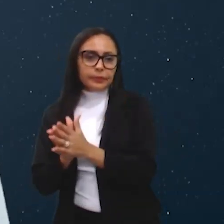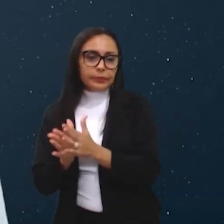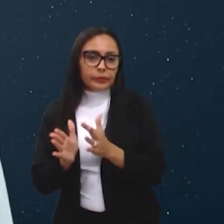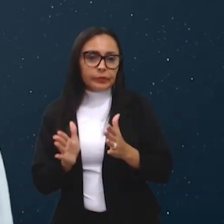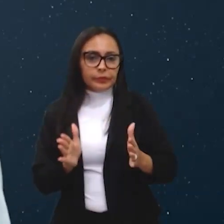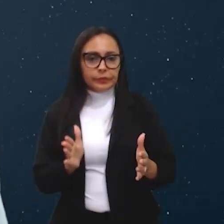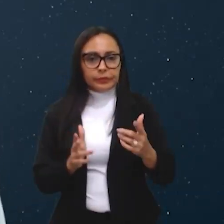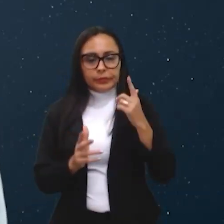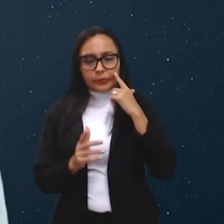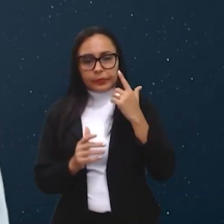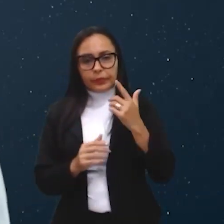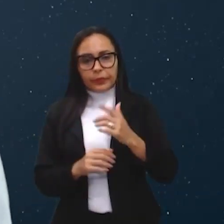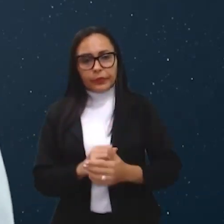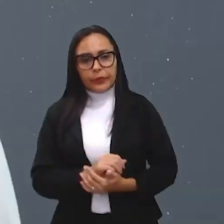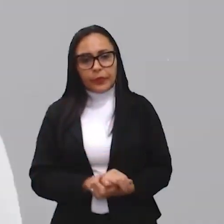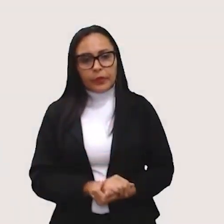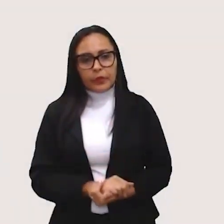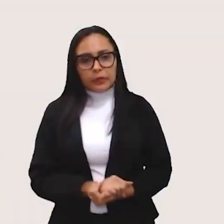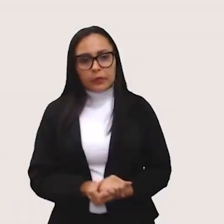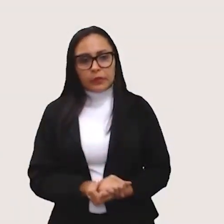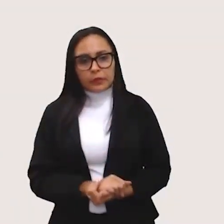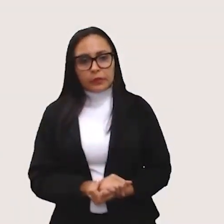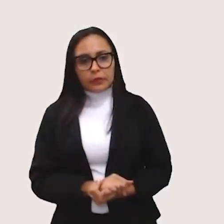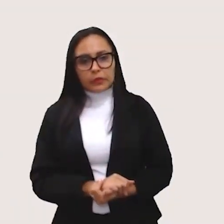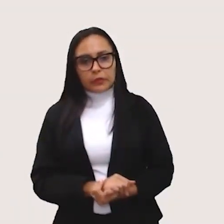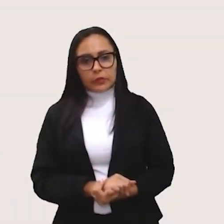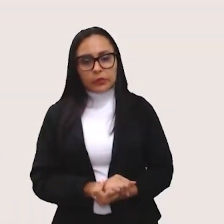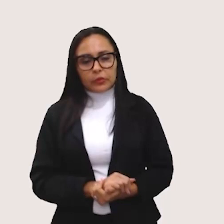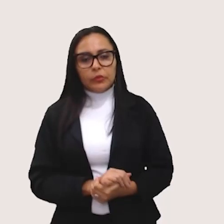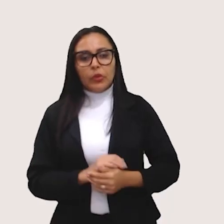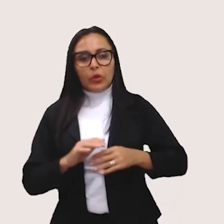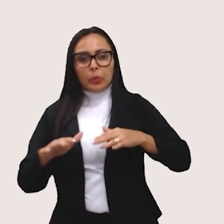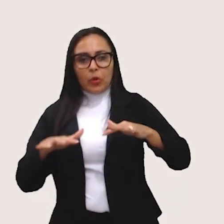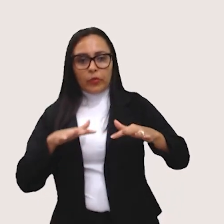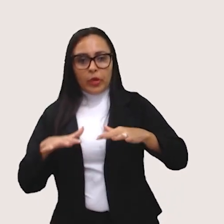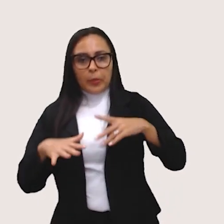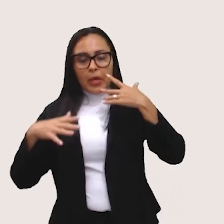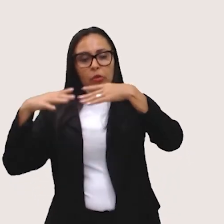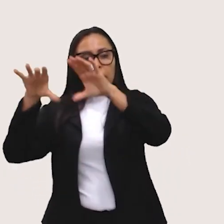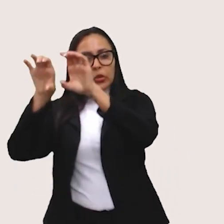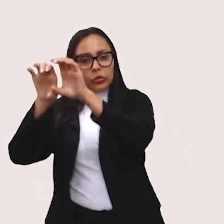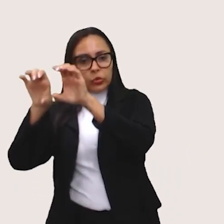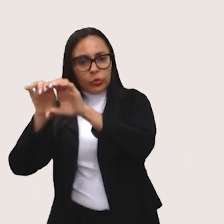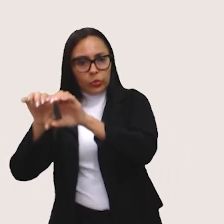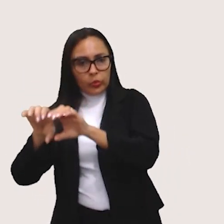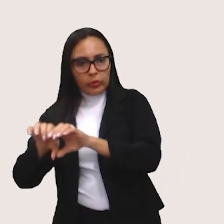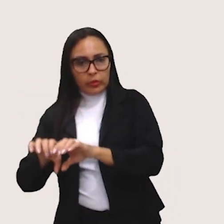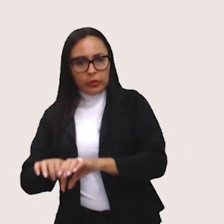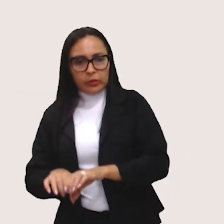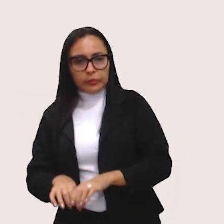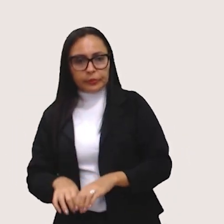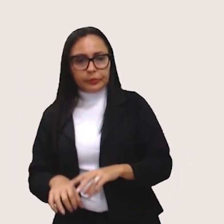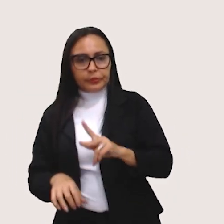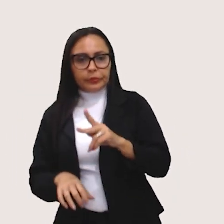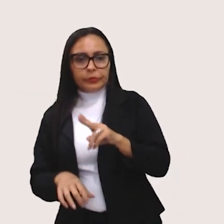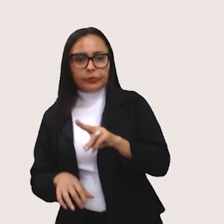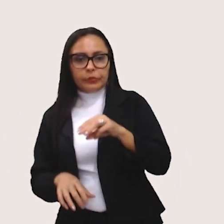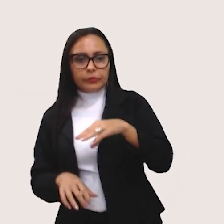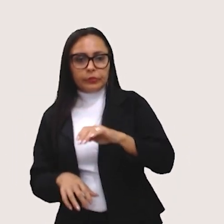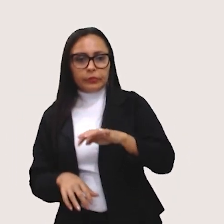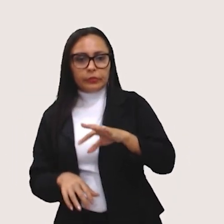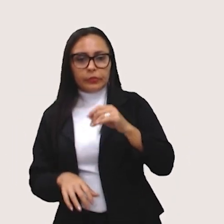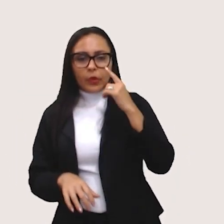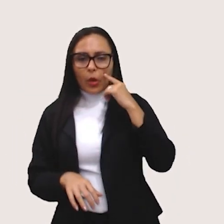invenção da hora. Vejam aí a ideia do movimento na escultura de Umberto Boccioni, a ideia de quem está